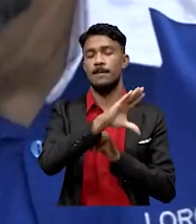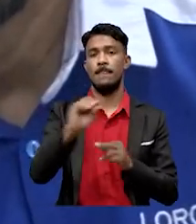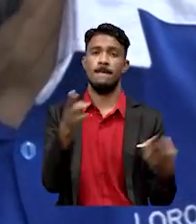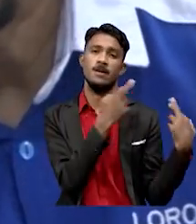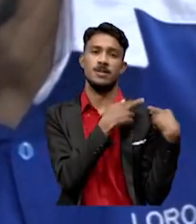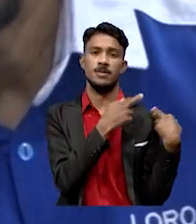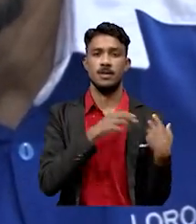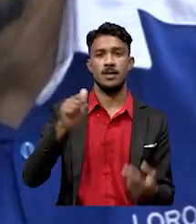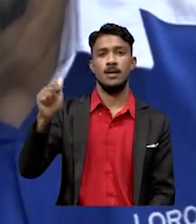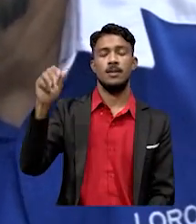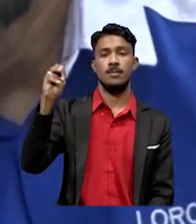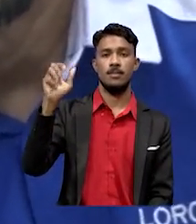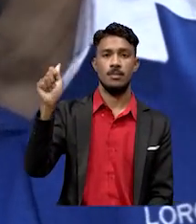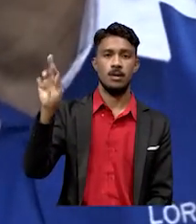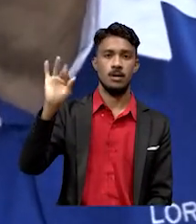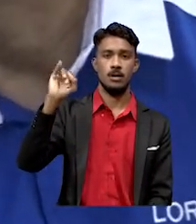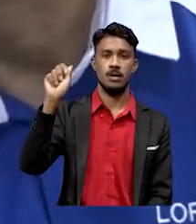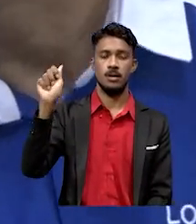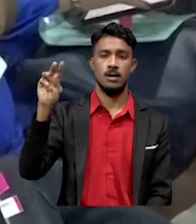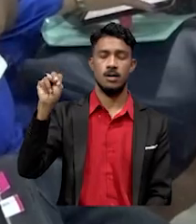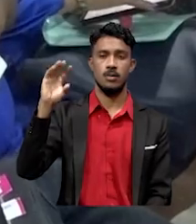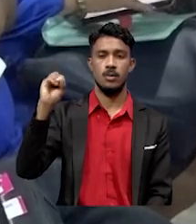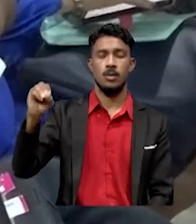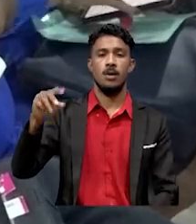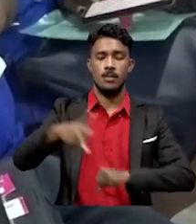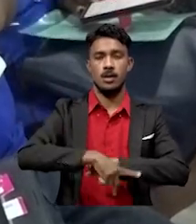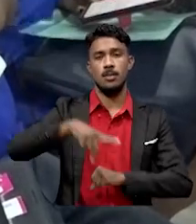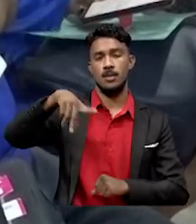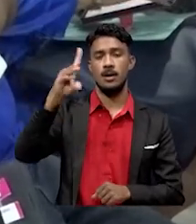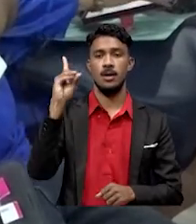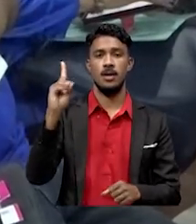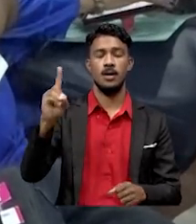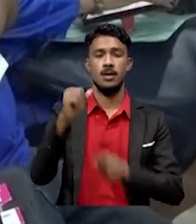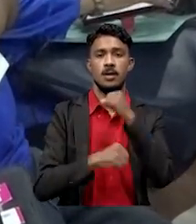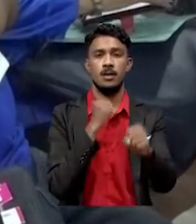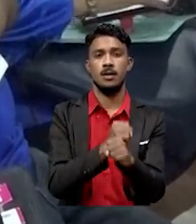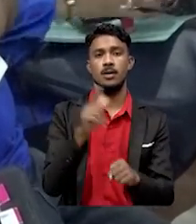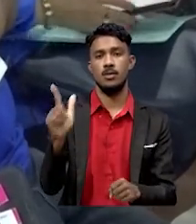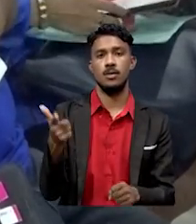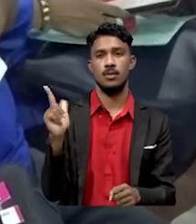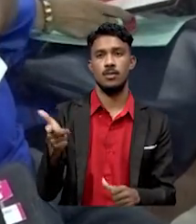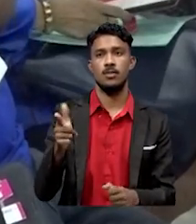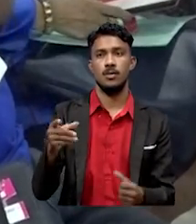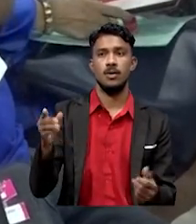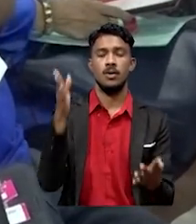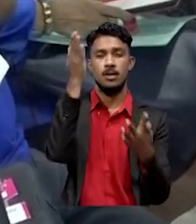mak lidera topu nebe lidera Partido Demokratiku durante tina rua nulu nialaran. Au retira